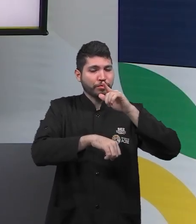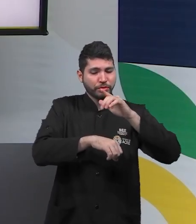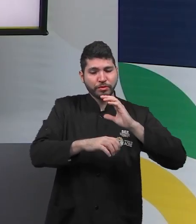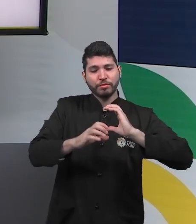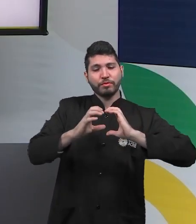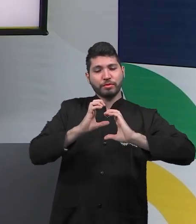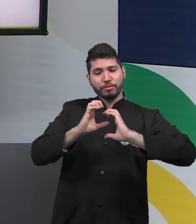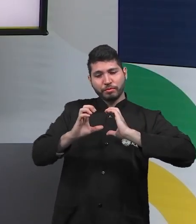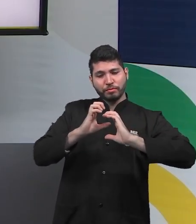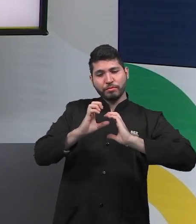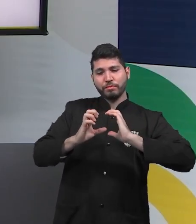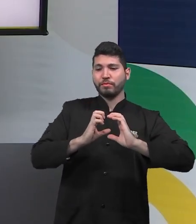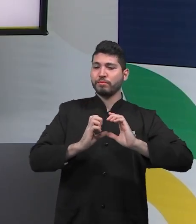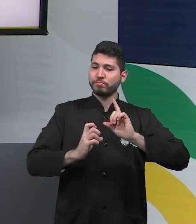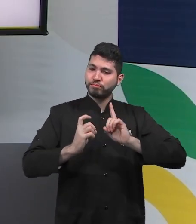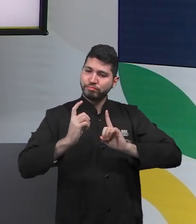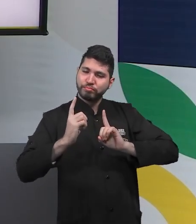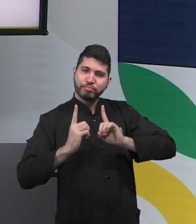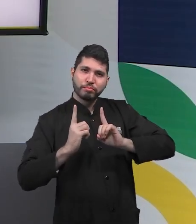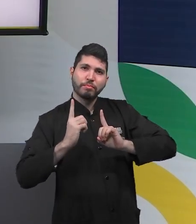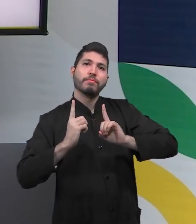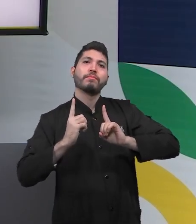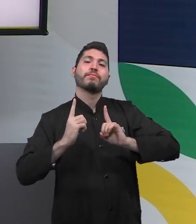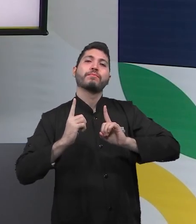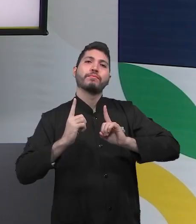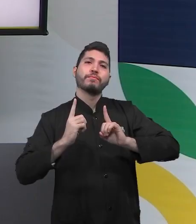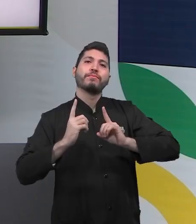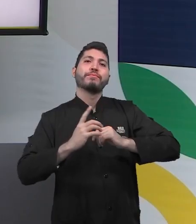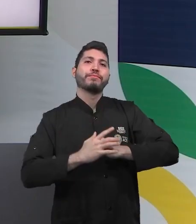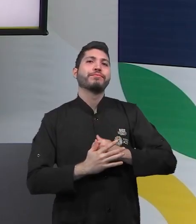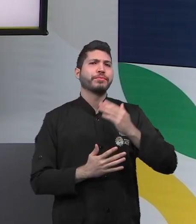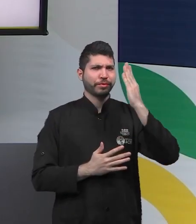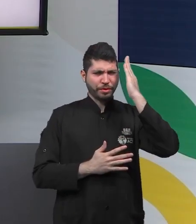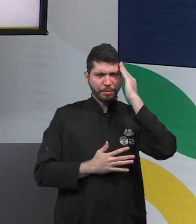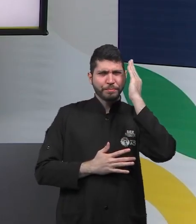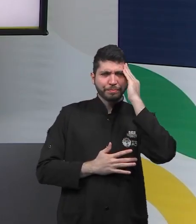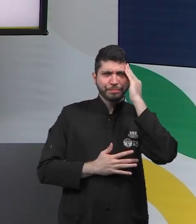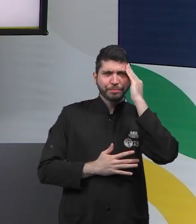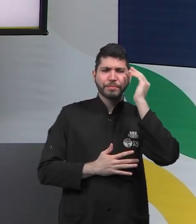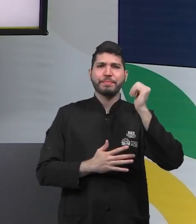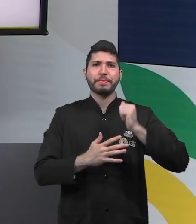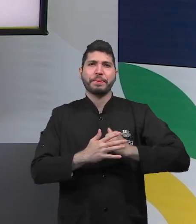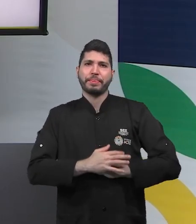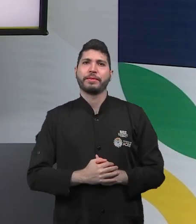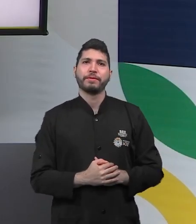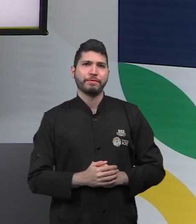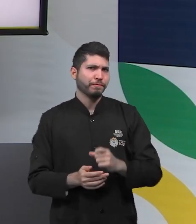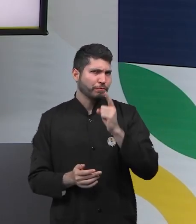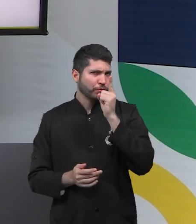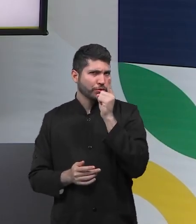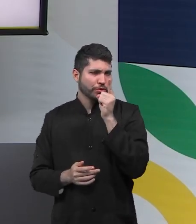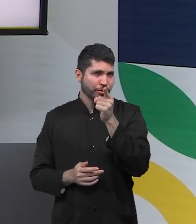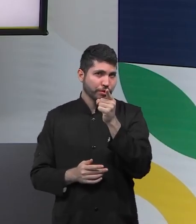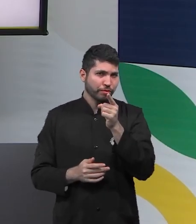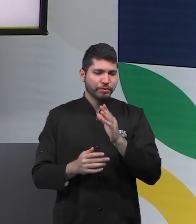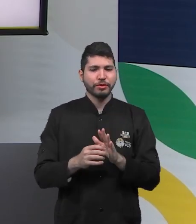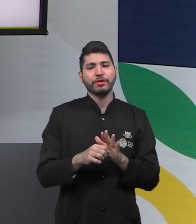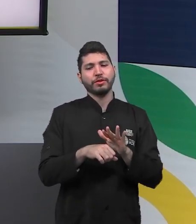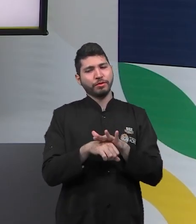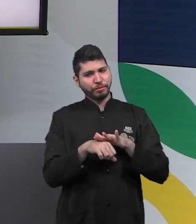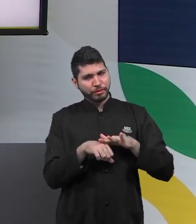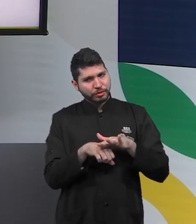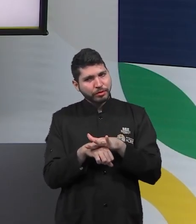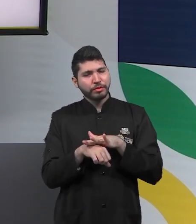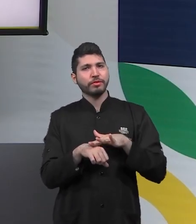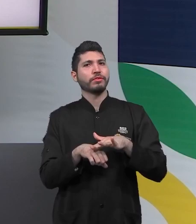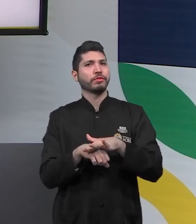estiver falando, no momento que você estiver falando com essa pessoa, tudo bem? Então, você mesmo, quando estiver